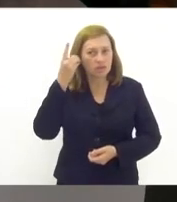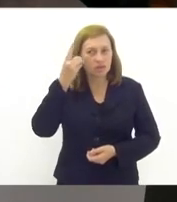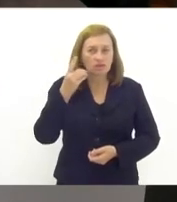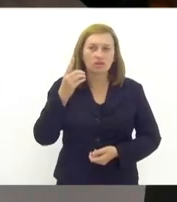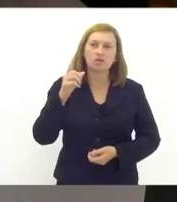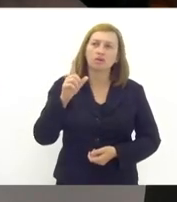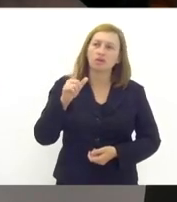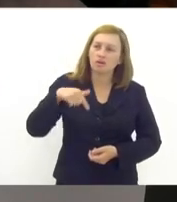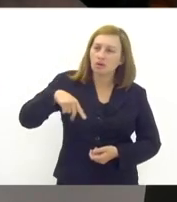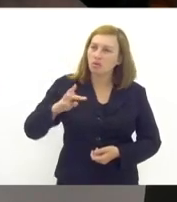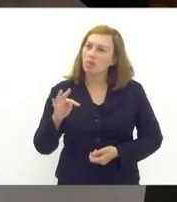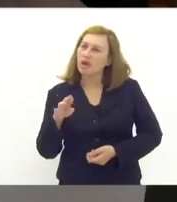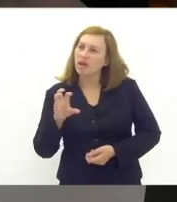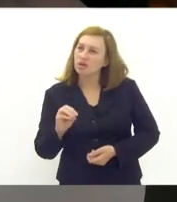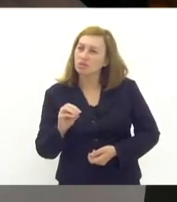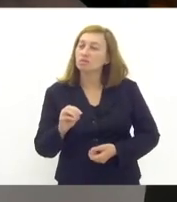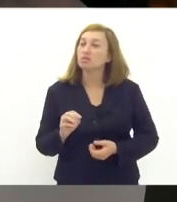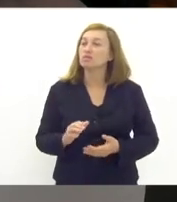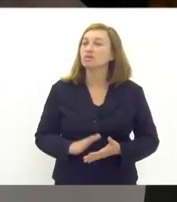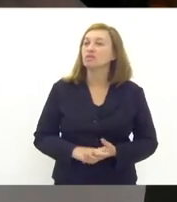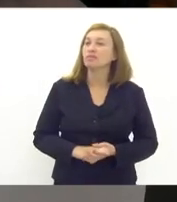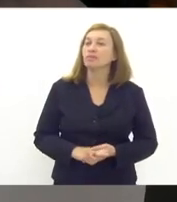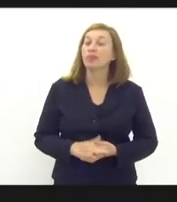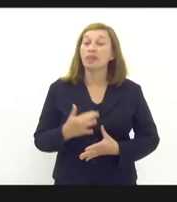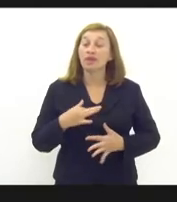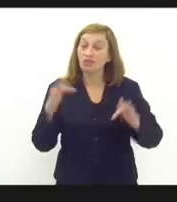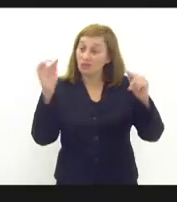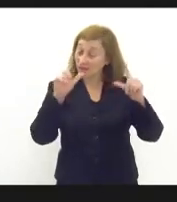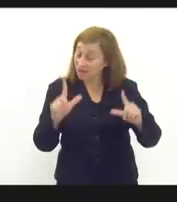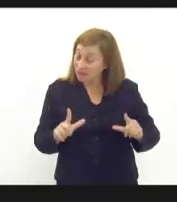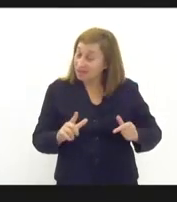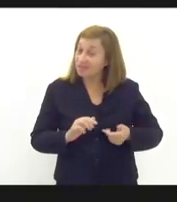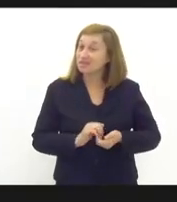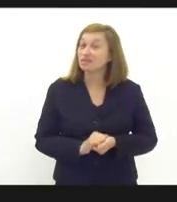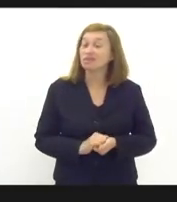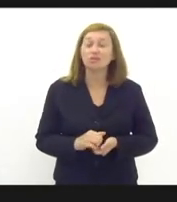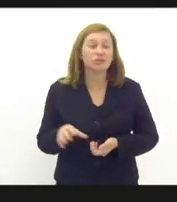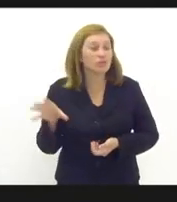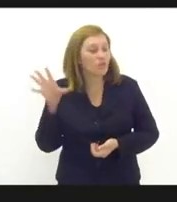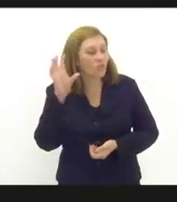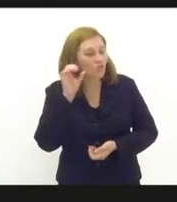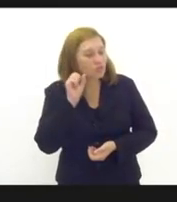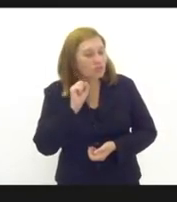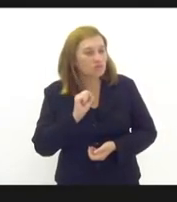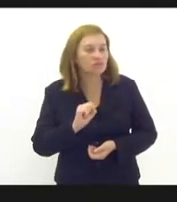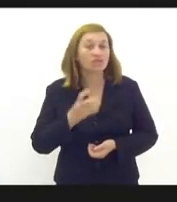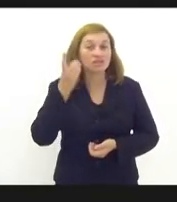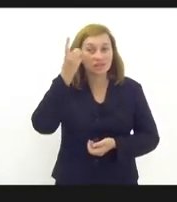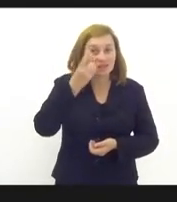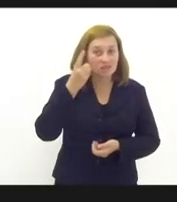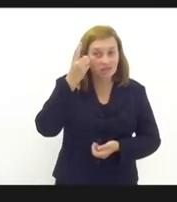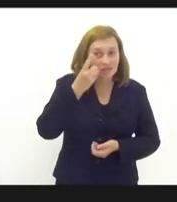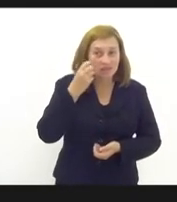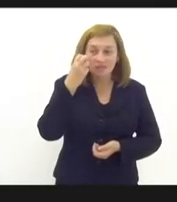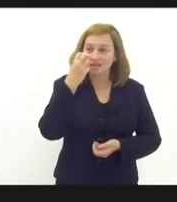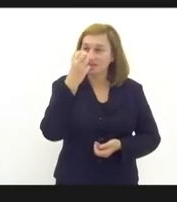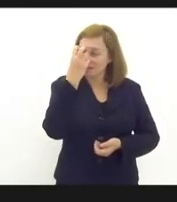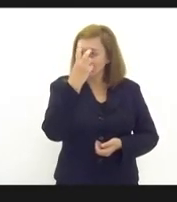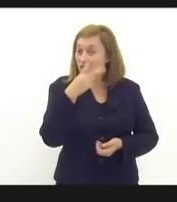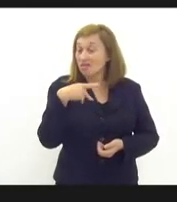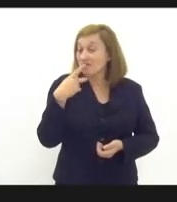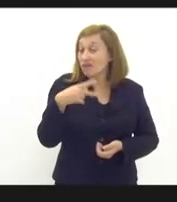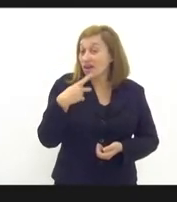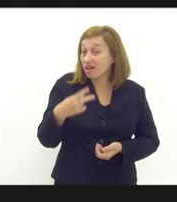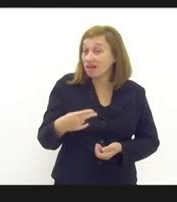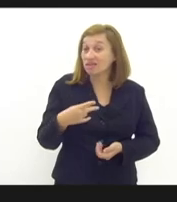Gualberto. Pois não. Eu fico muito feliz quando eu ouço a deputada, a ilustríssima deputada,